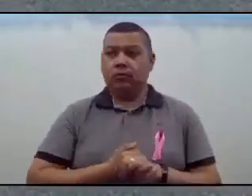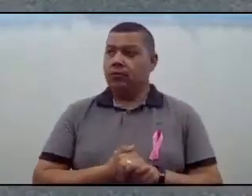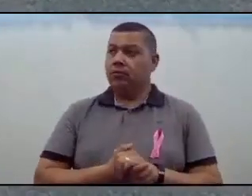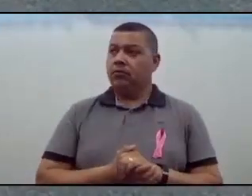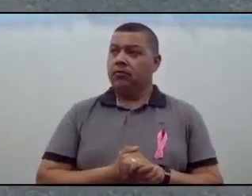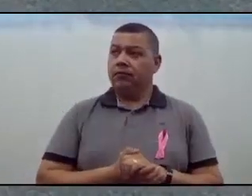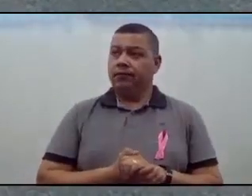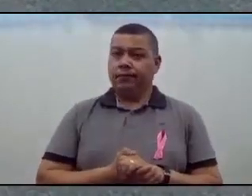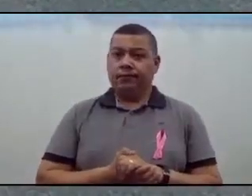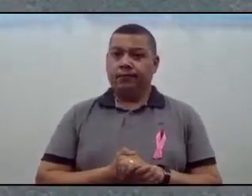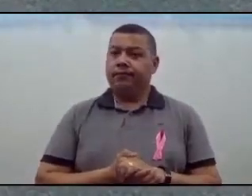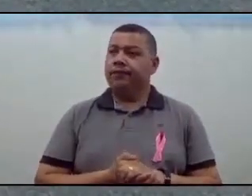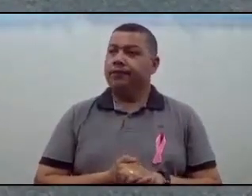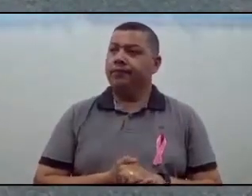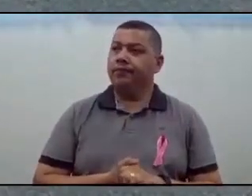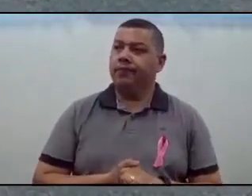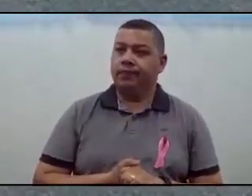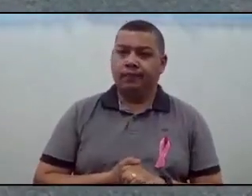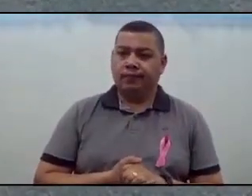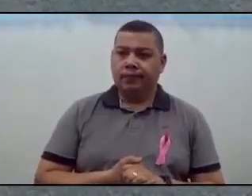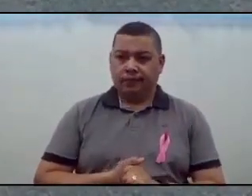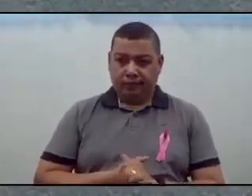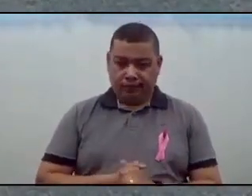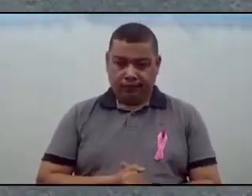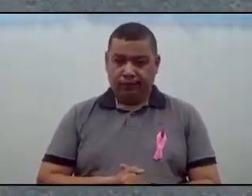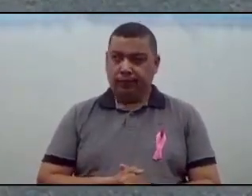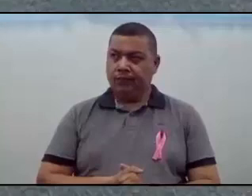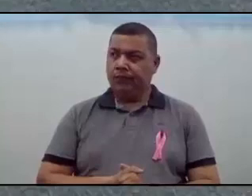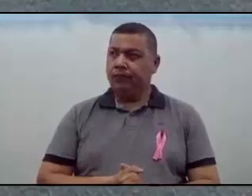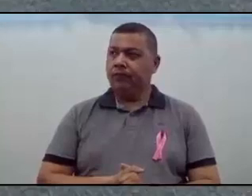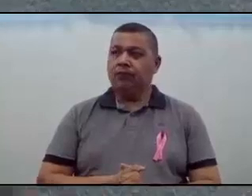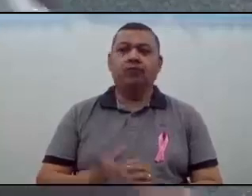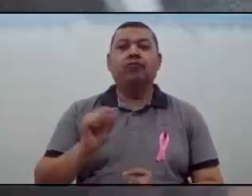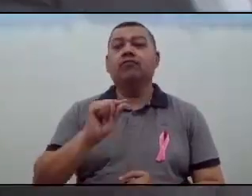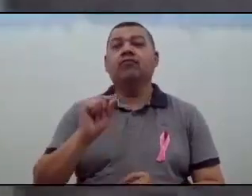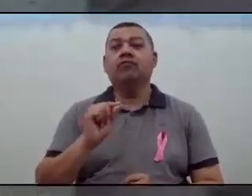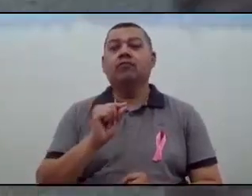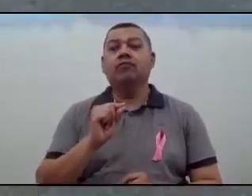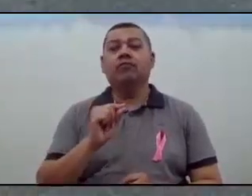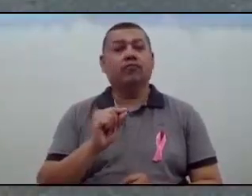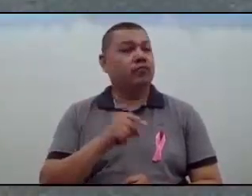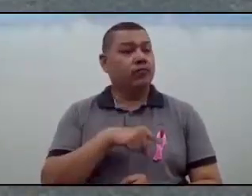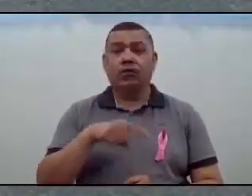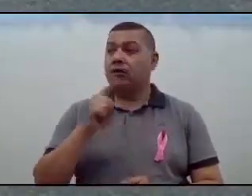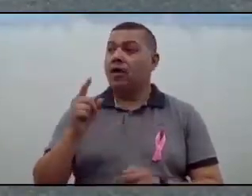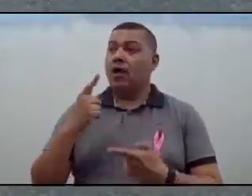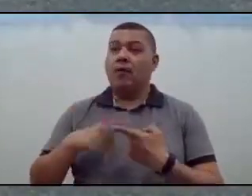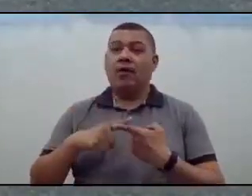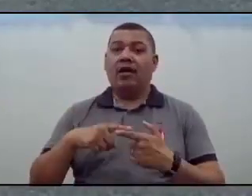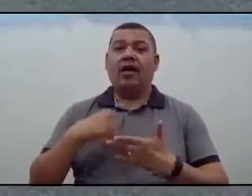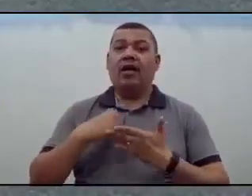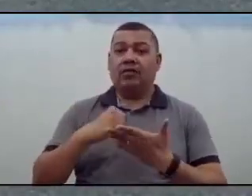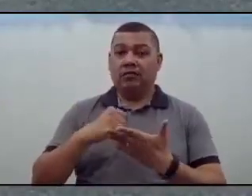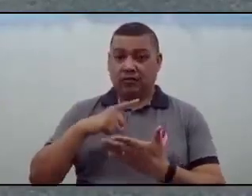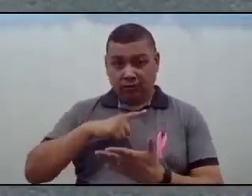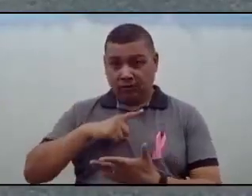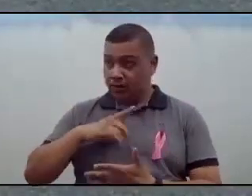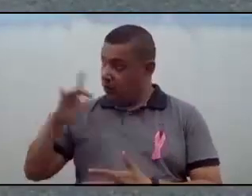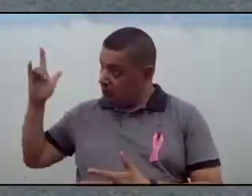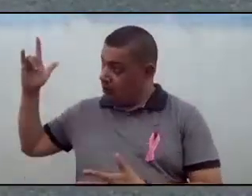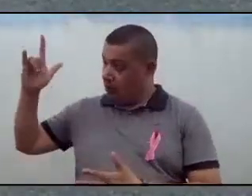de informações do que a instituição está fazendo para o retorno aí